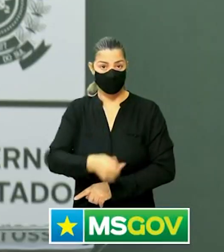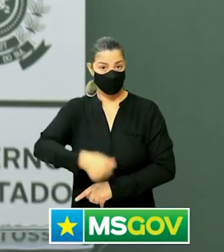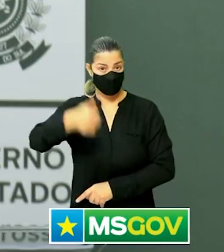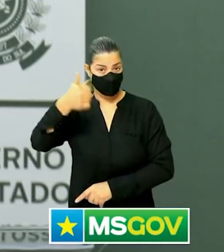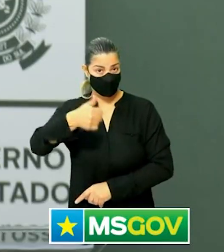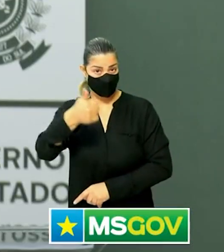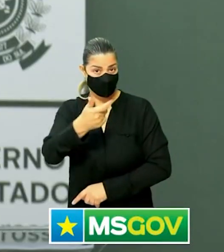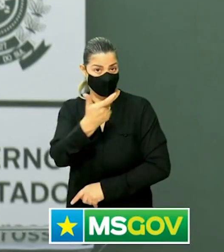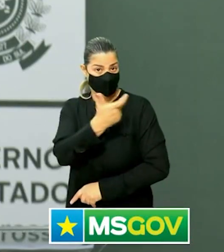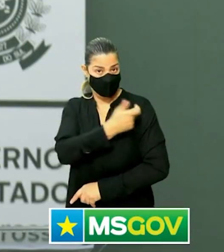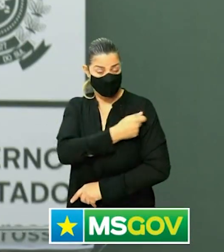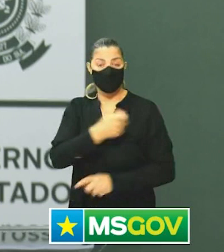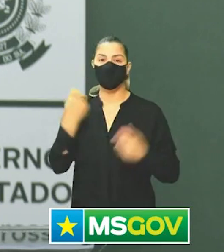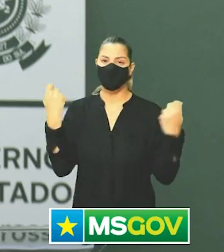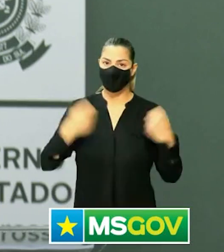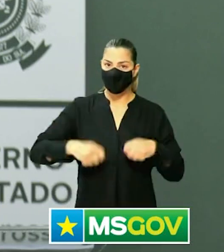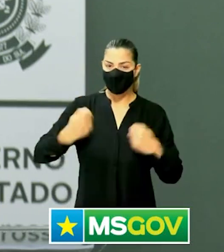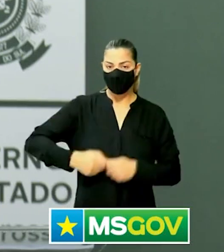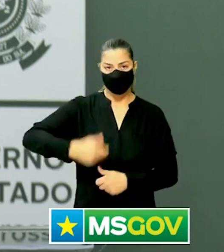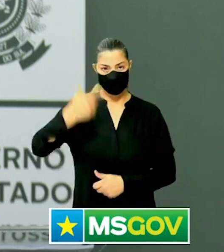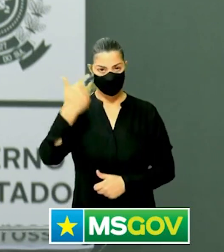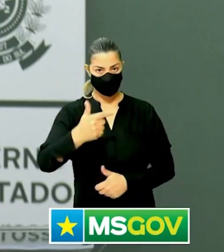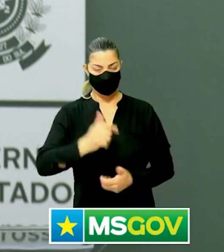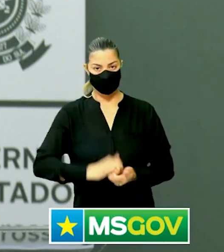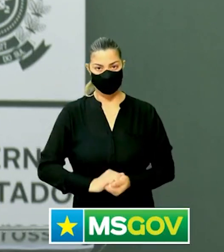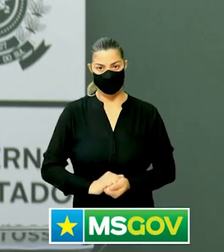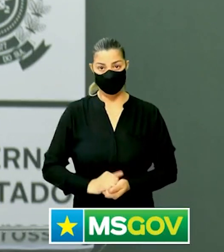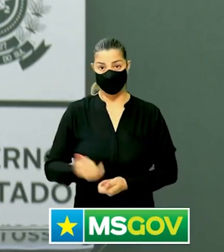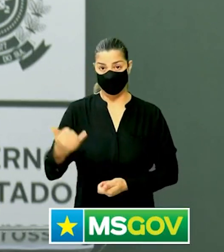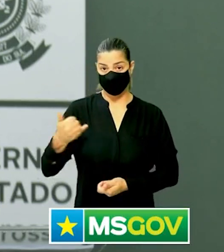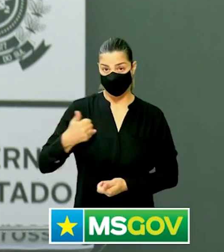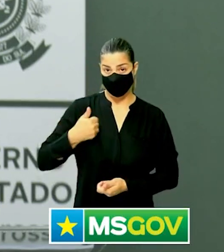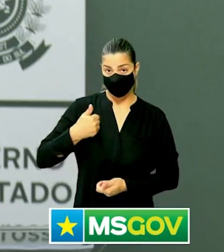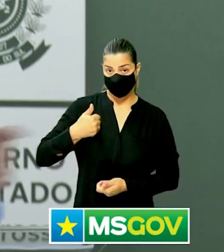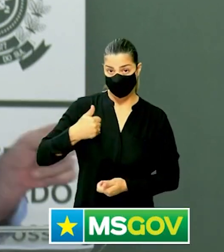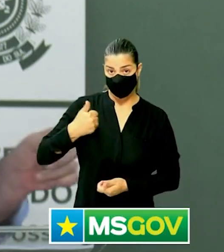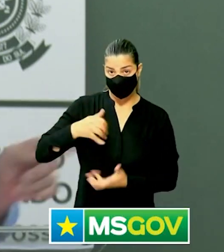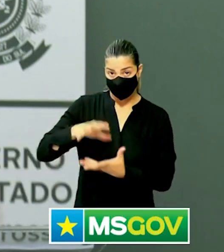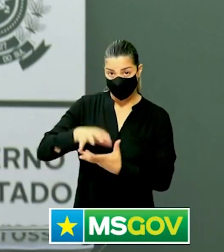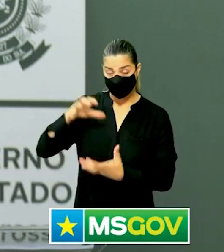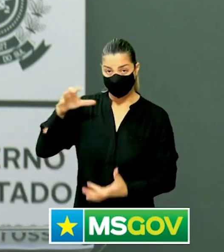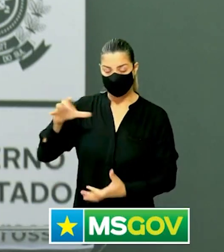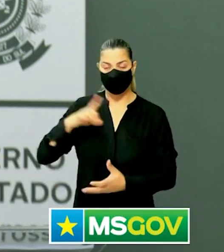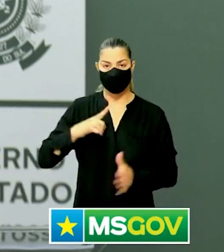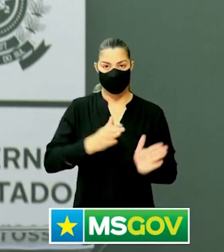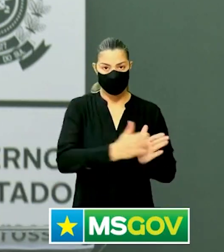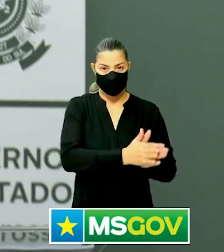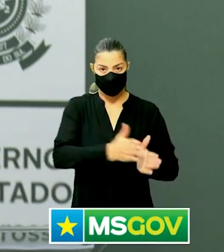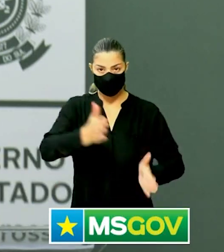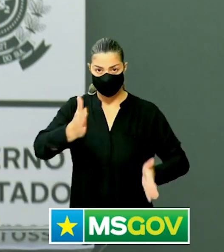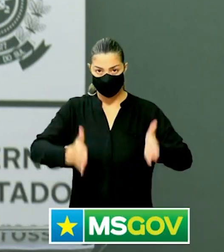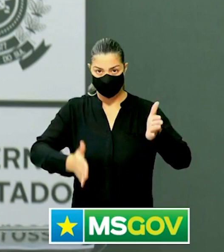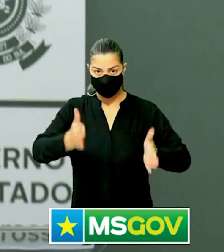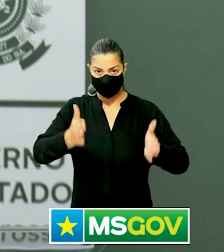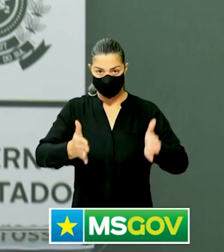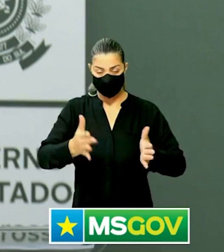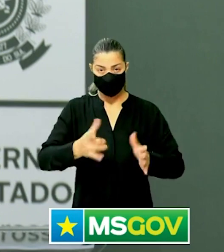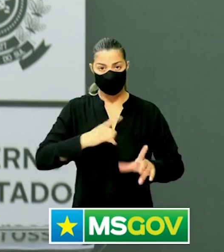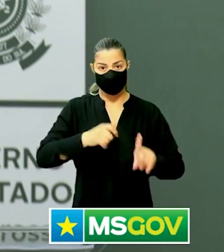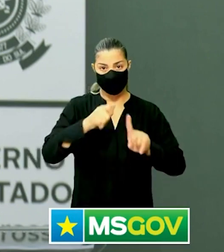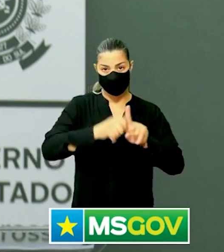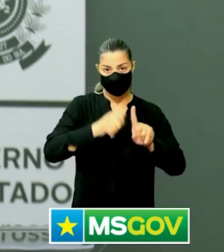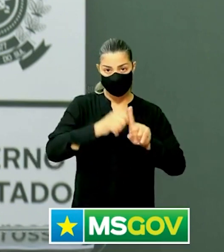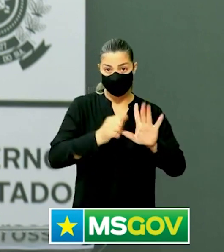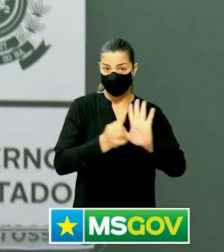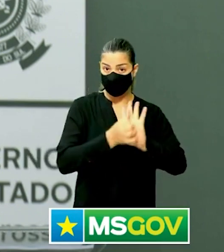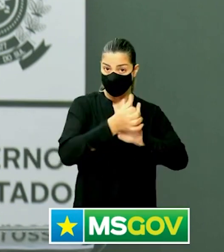o idoso tem que receber a vacina com quando tiver seis meses de intervalo entre a última dose adult